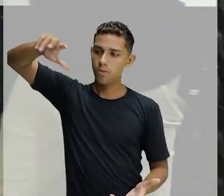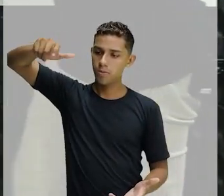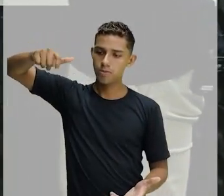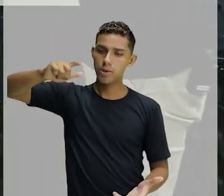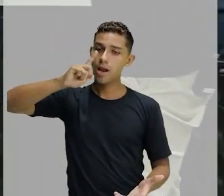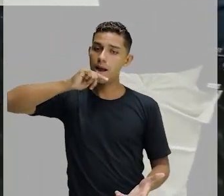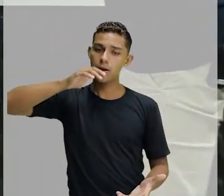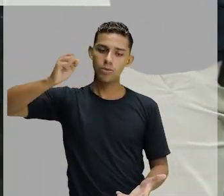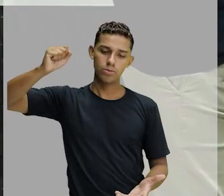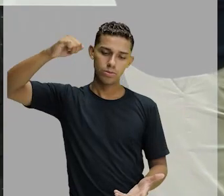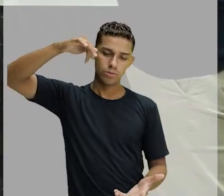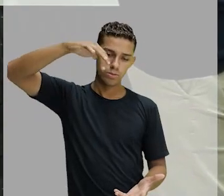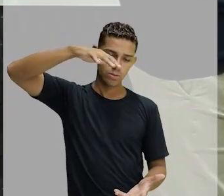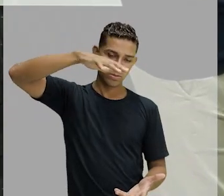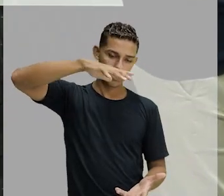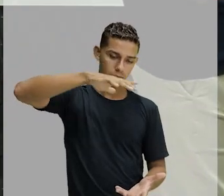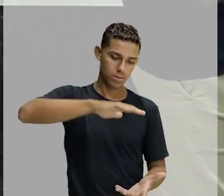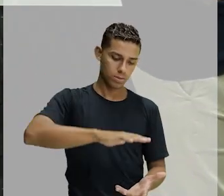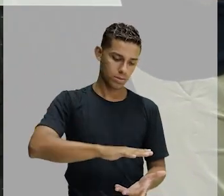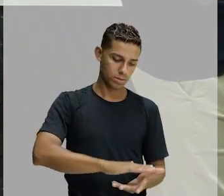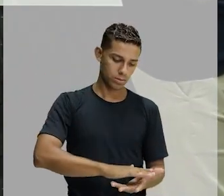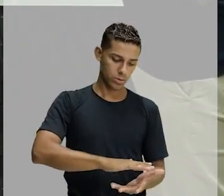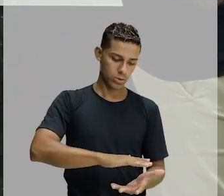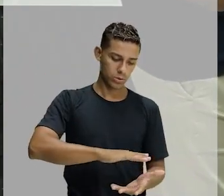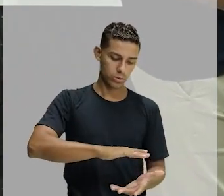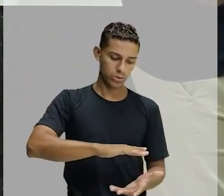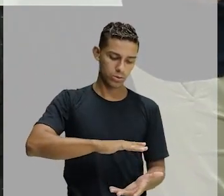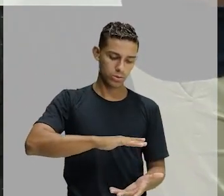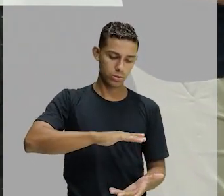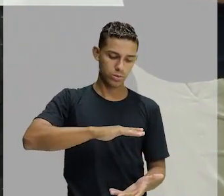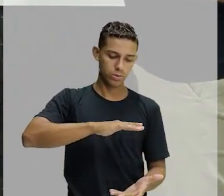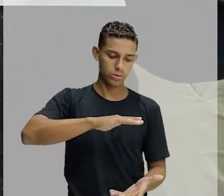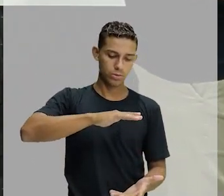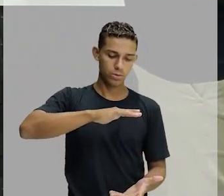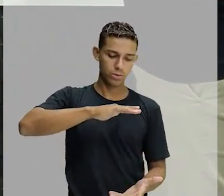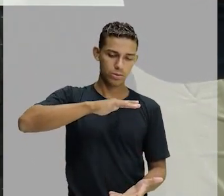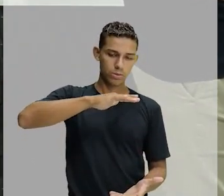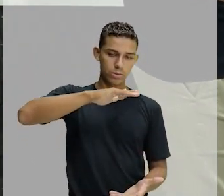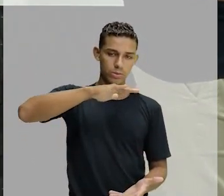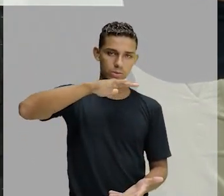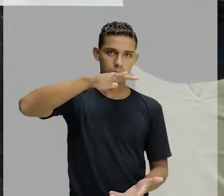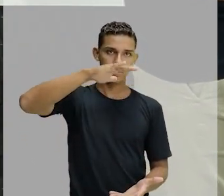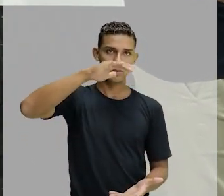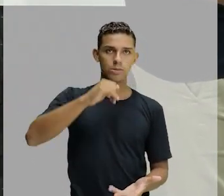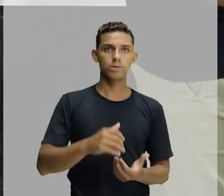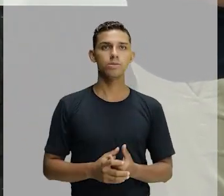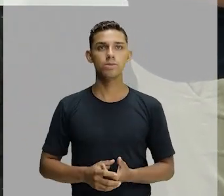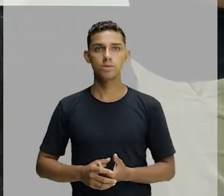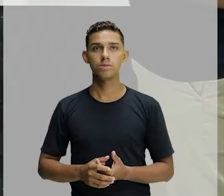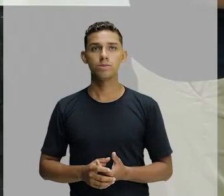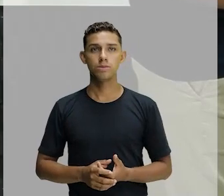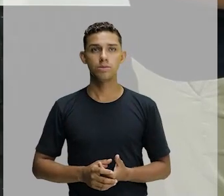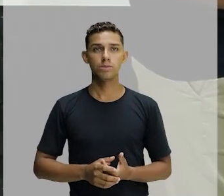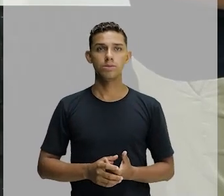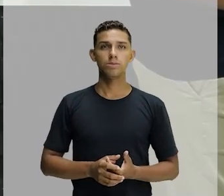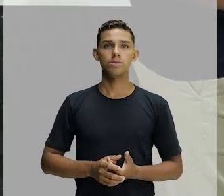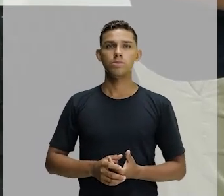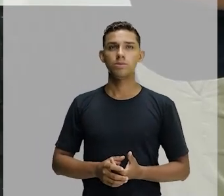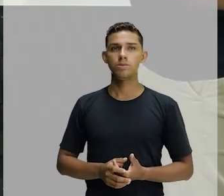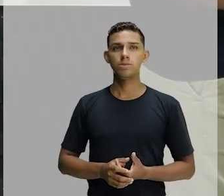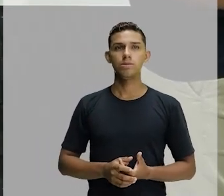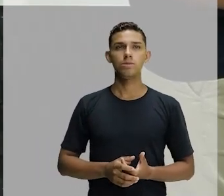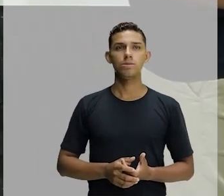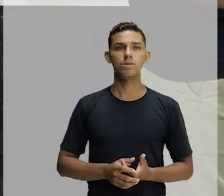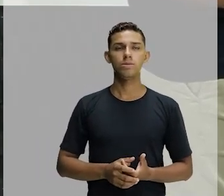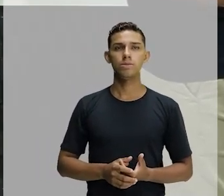esse balde, ó, vou ligar a torneira. Essa torneira ela vai começar a encher esse balde e o nível